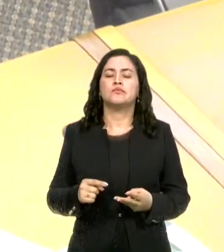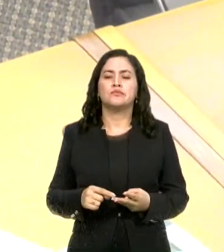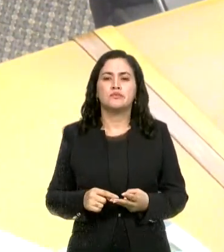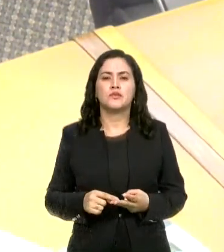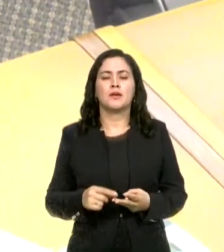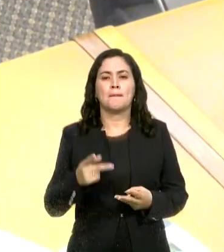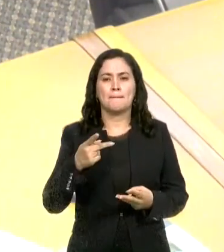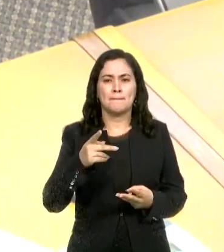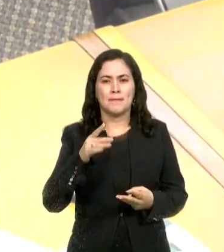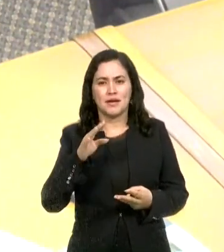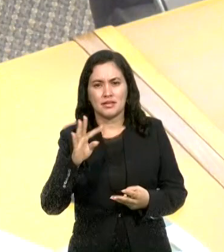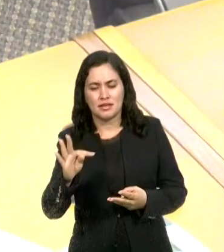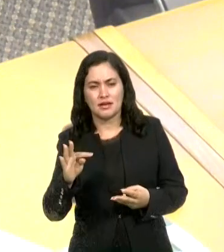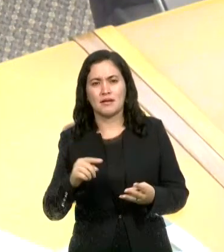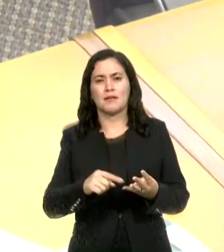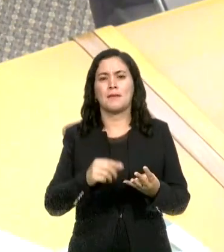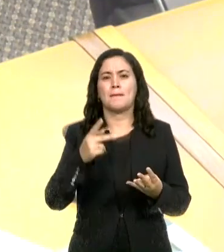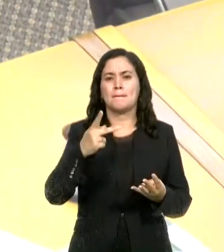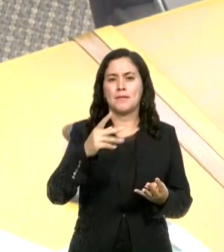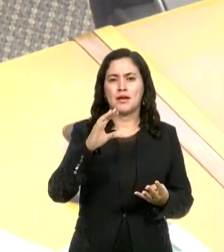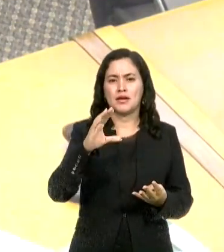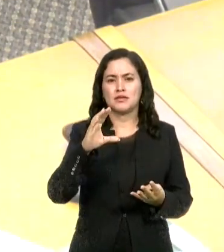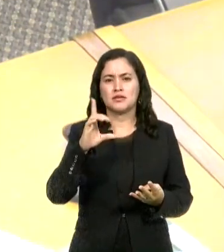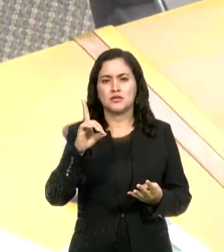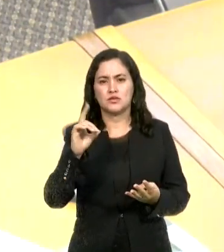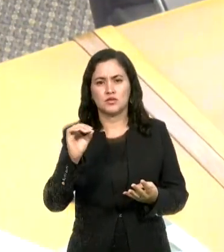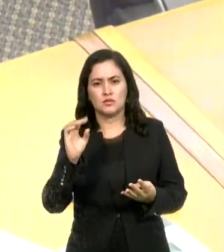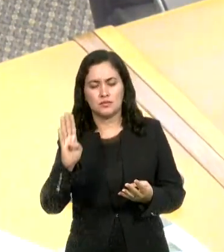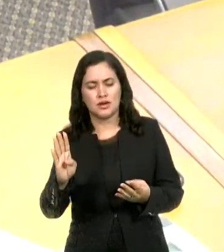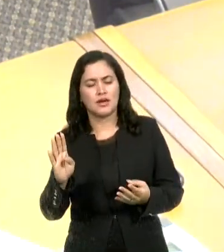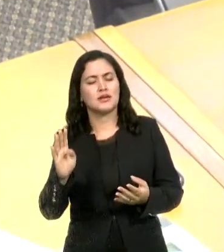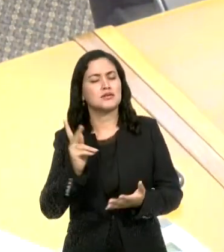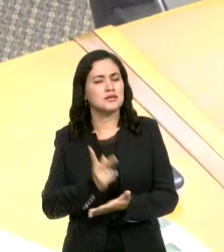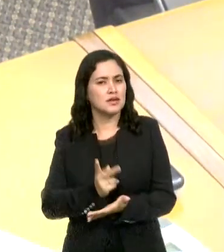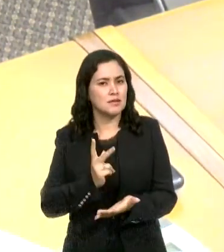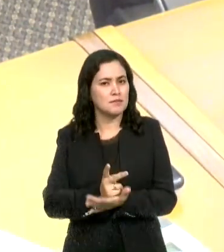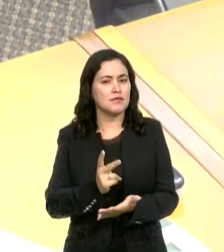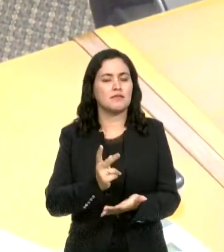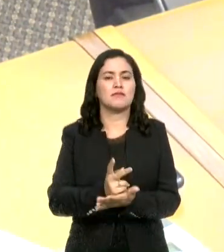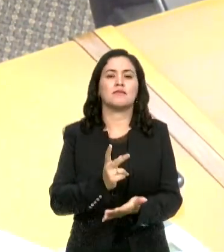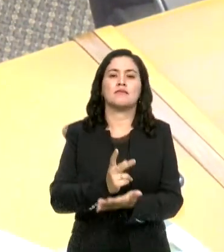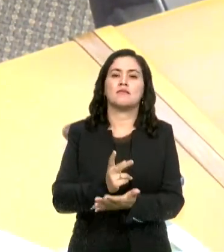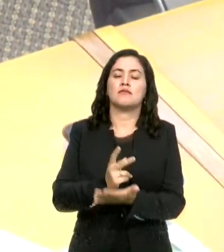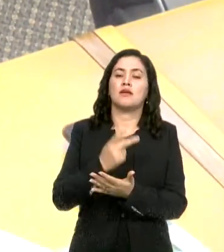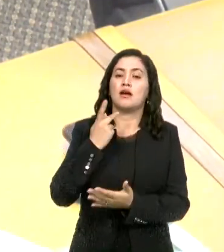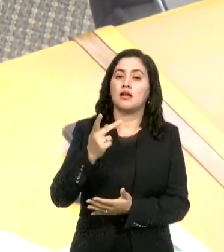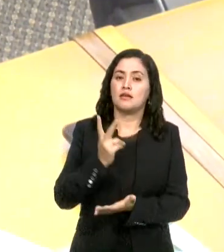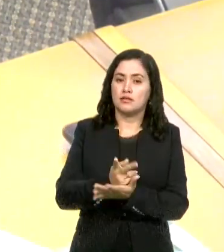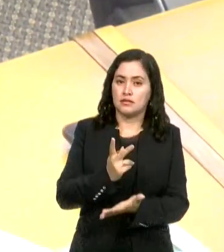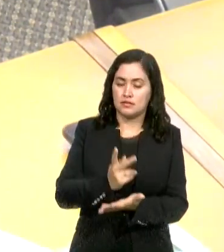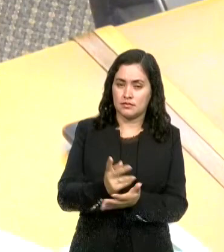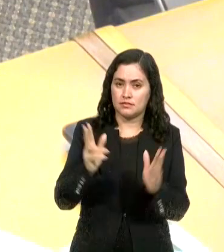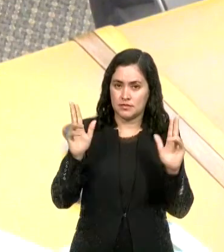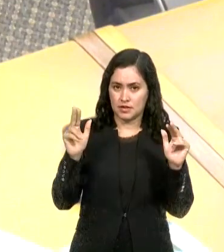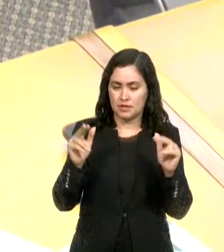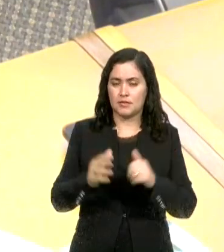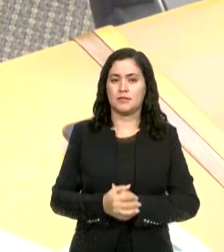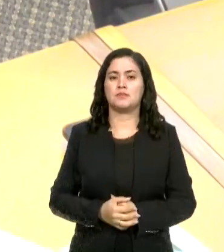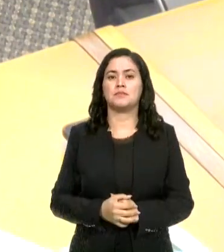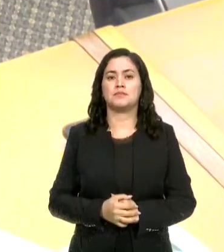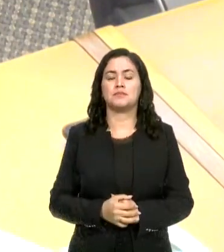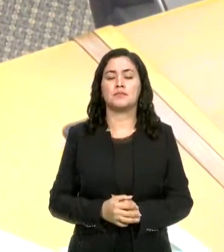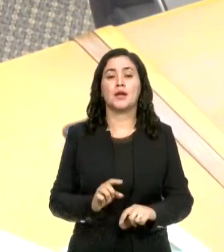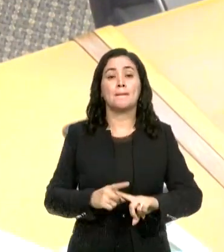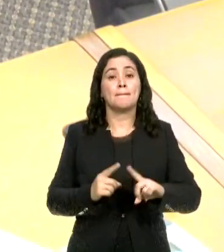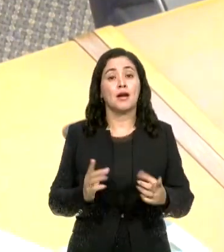PT, PCdoB, tem abordado esses temas. Mas alguns desses que Vossa Excelência traz novamente